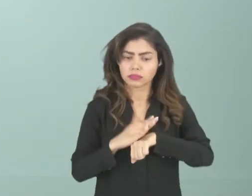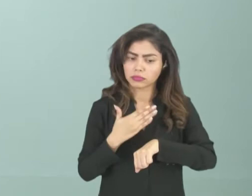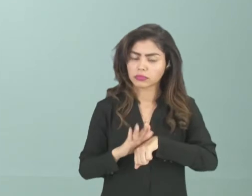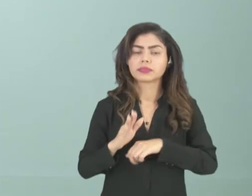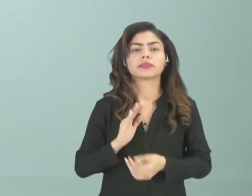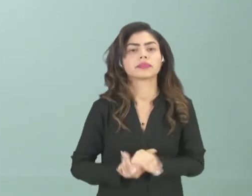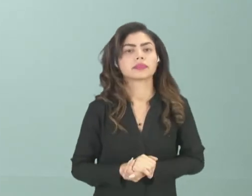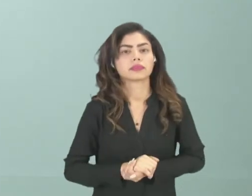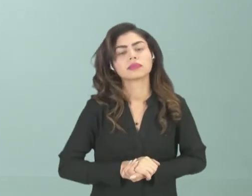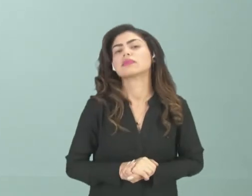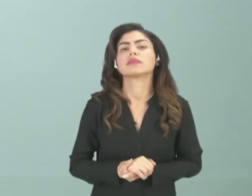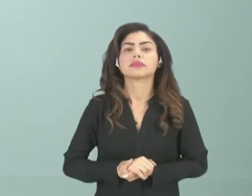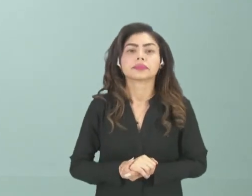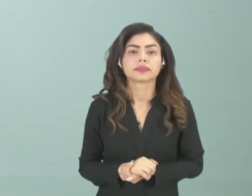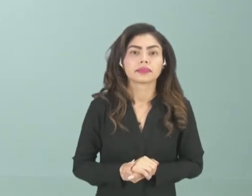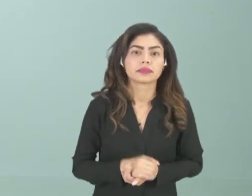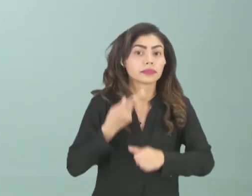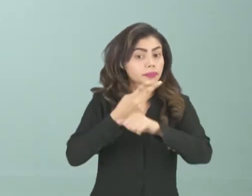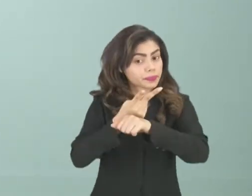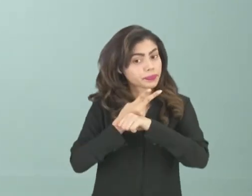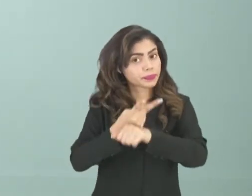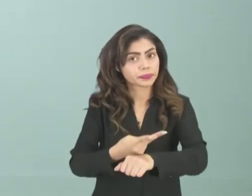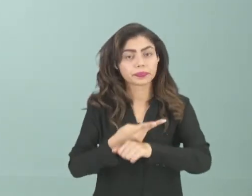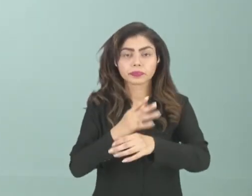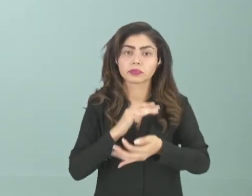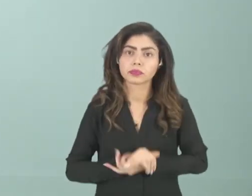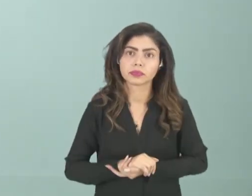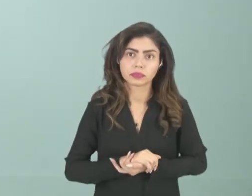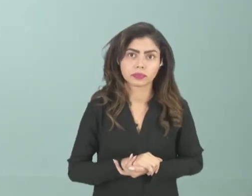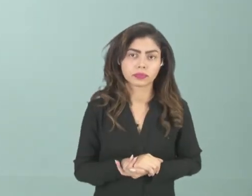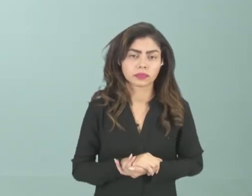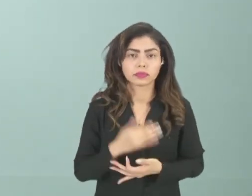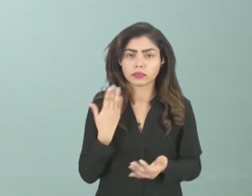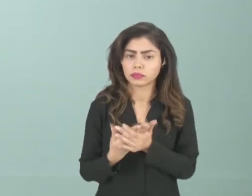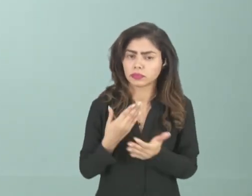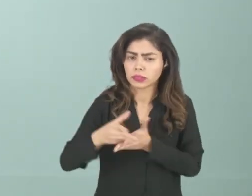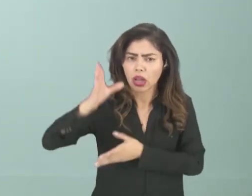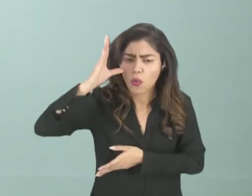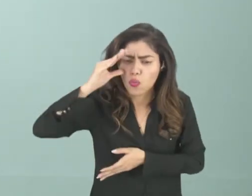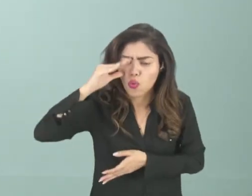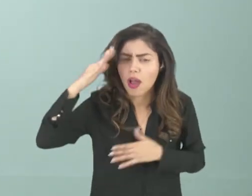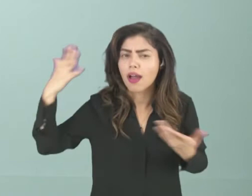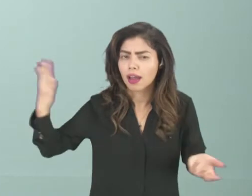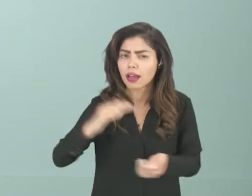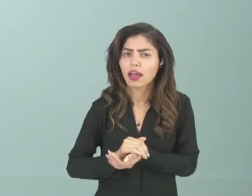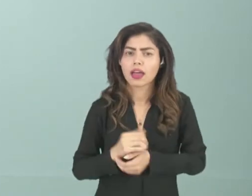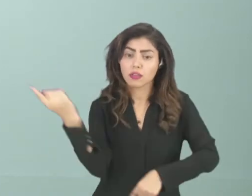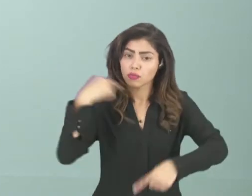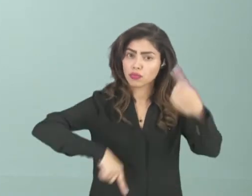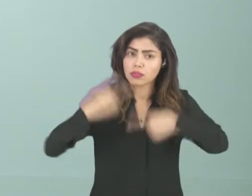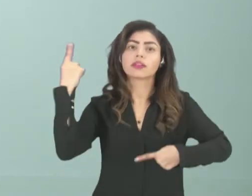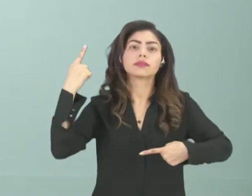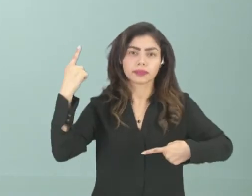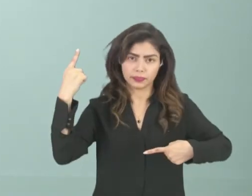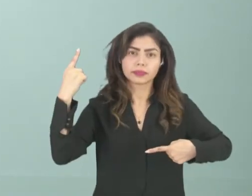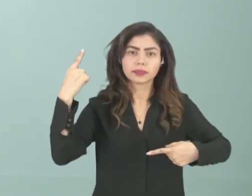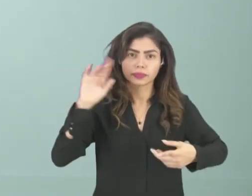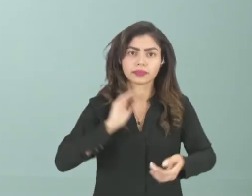intensificar os estudos de vocês. Pesquisem, sejam alunos curiosos para que vocês tenham sucesso tanto